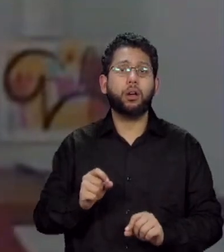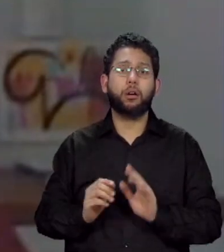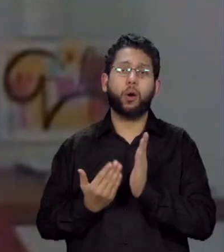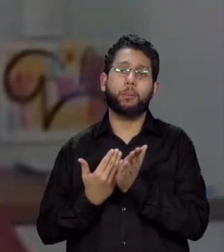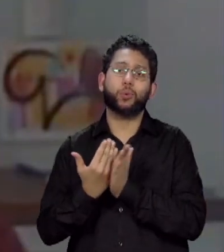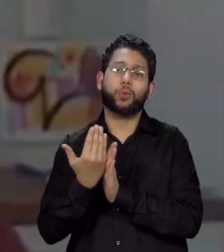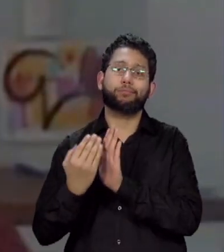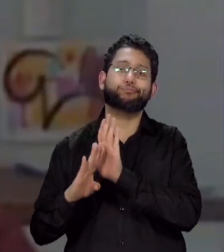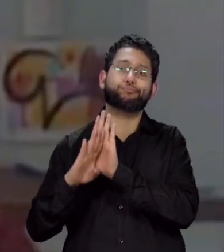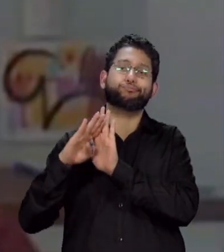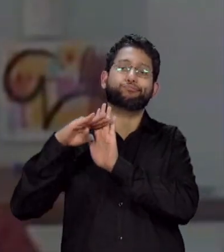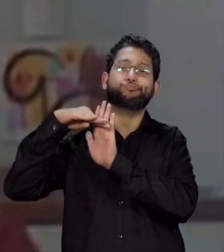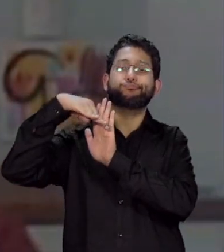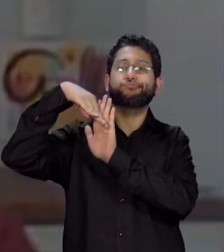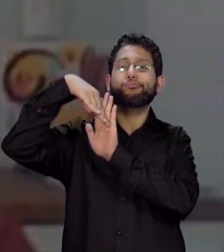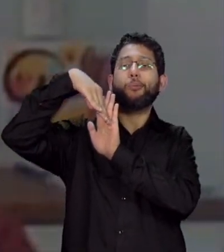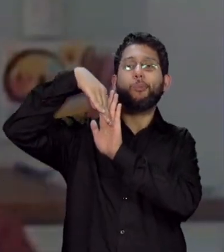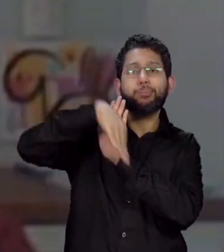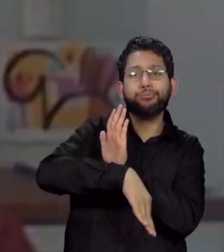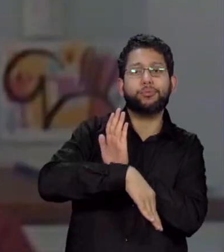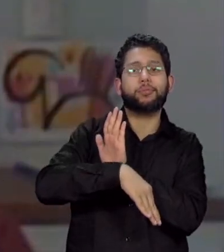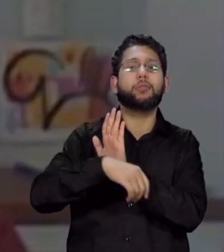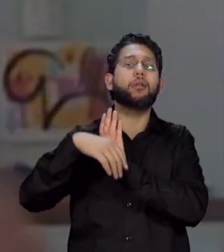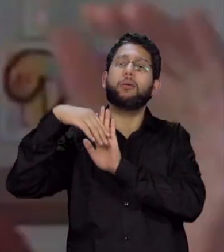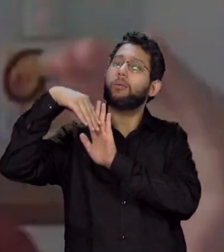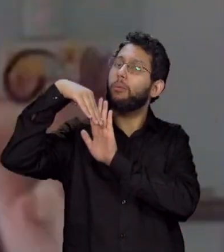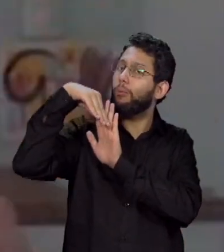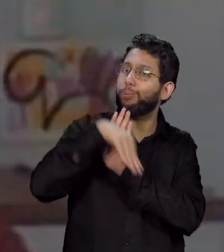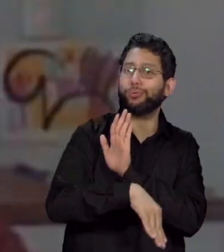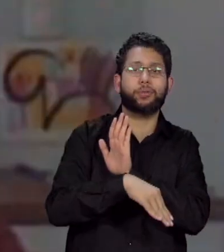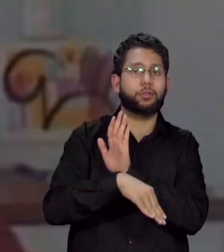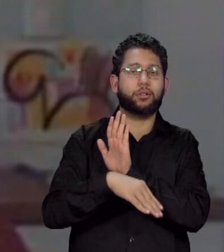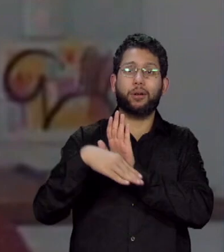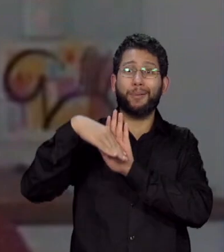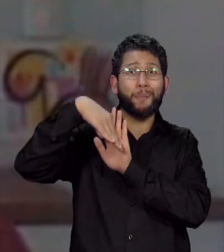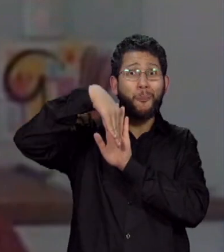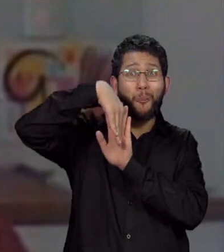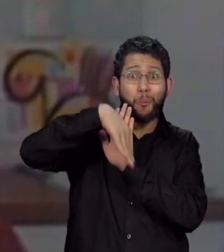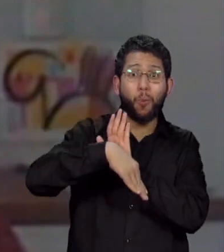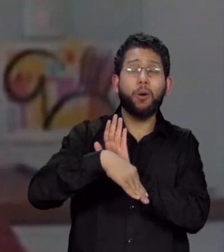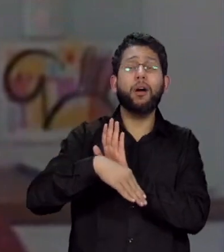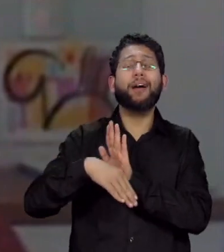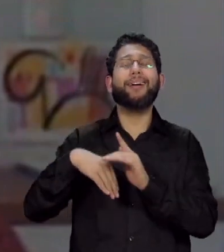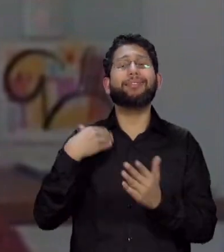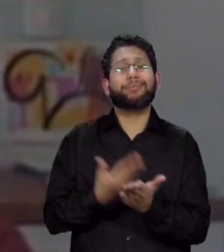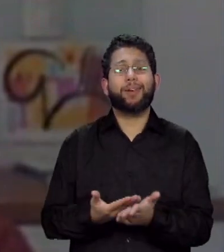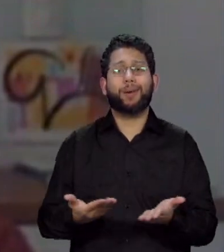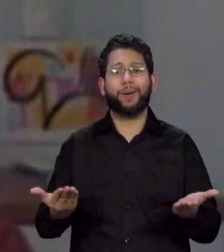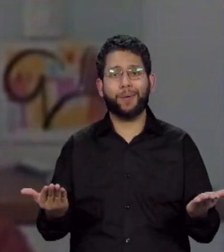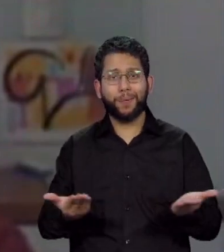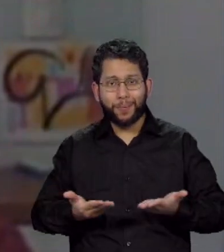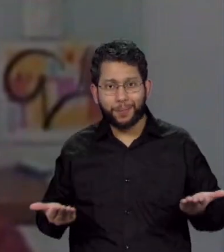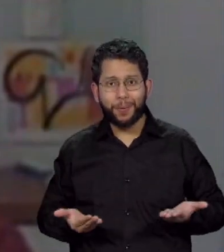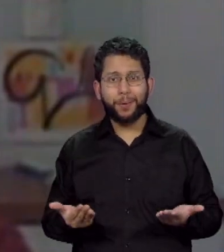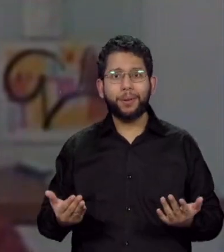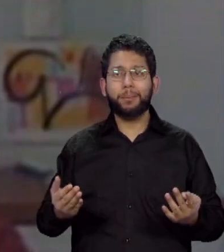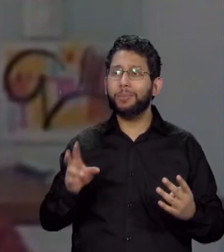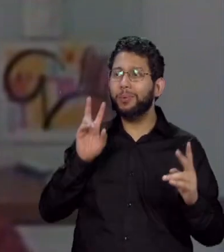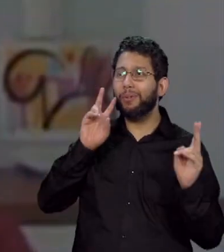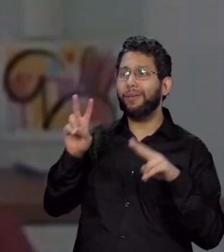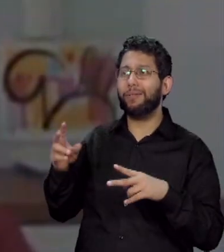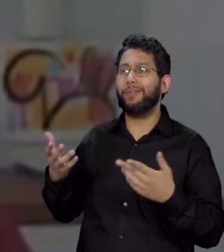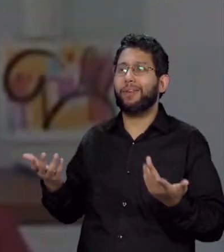por uma queda, né, muito acentuada, até a gente hoje está